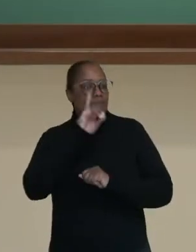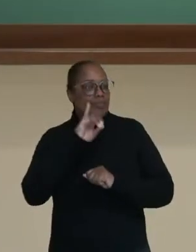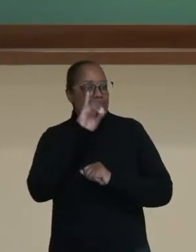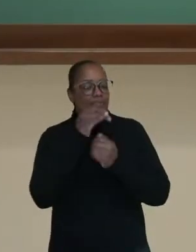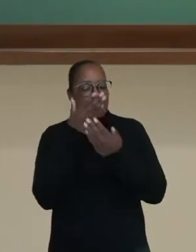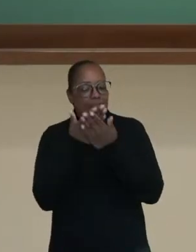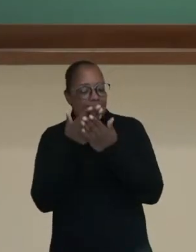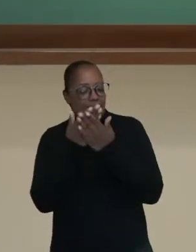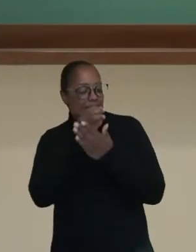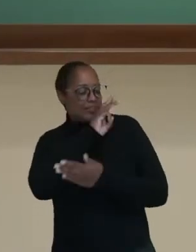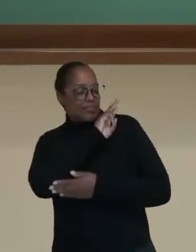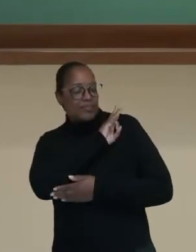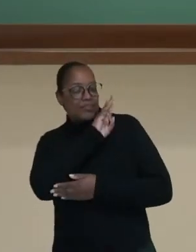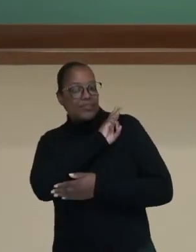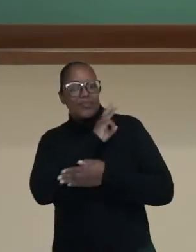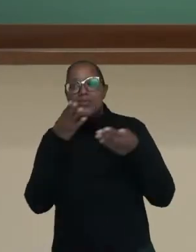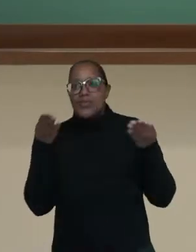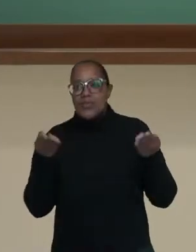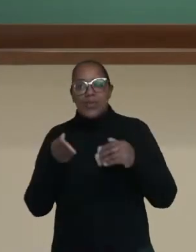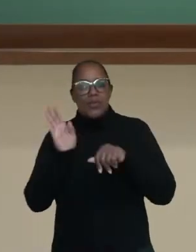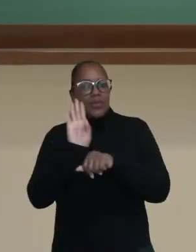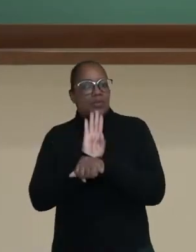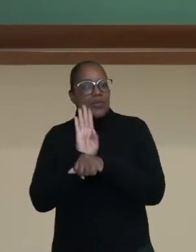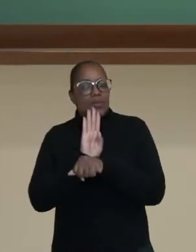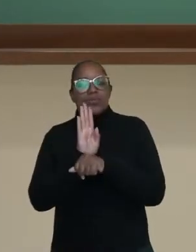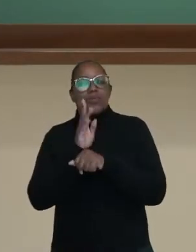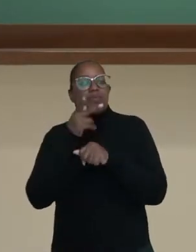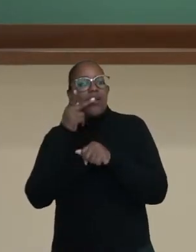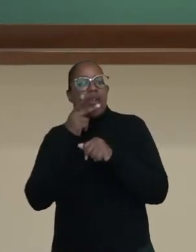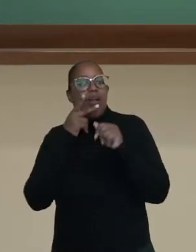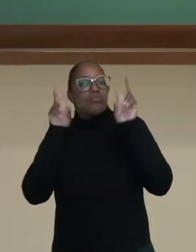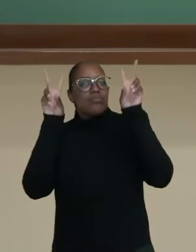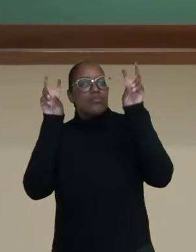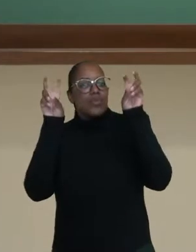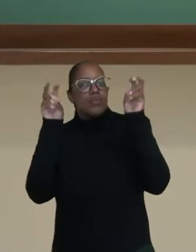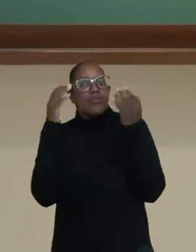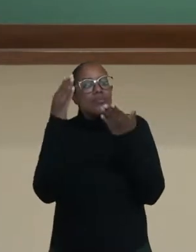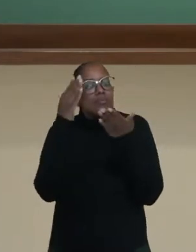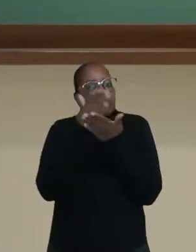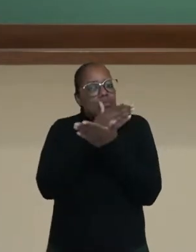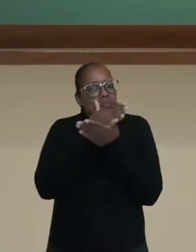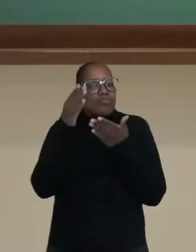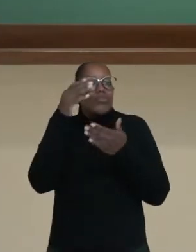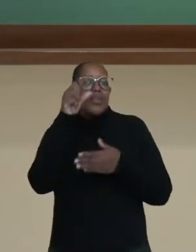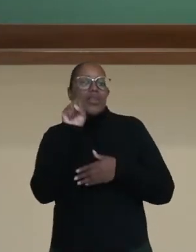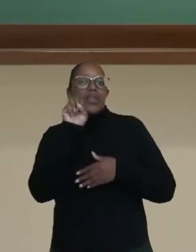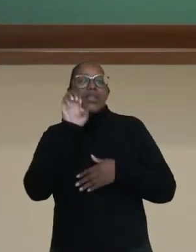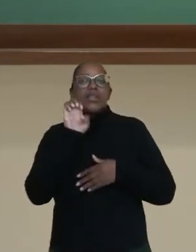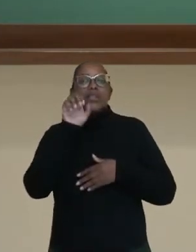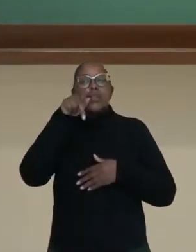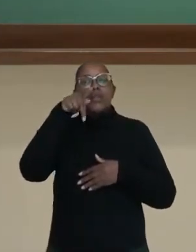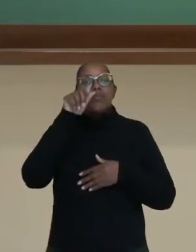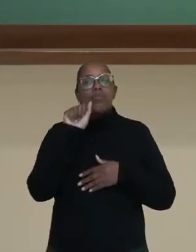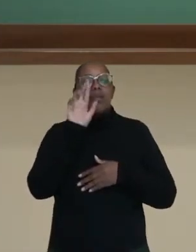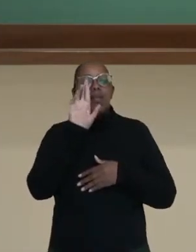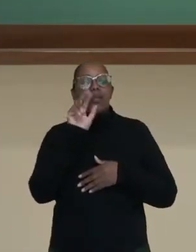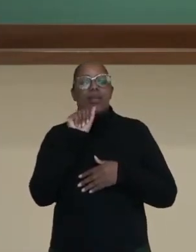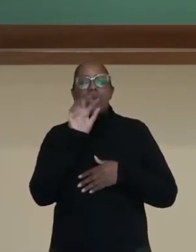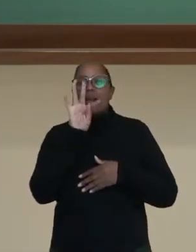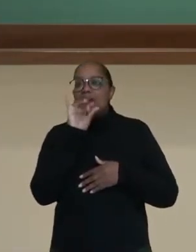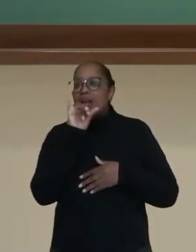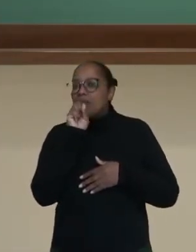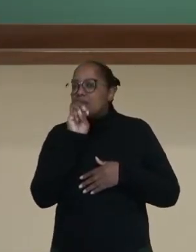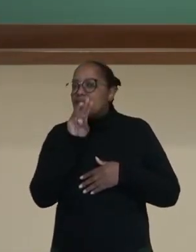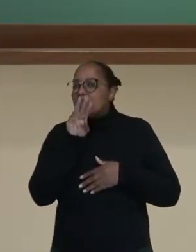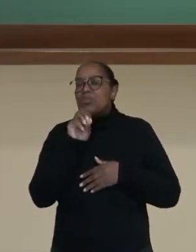Olá, estudantes da terceira série. Nesse vídeo vamos falar sobre separatismo. Dentro dessa característica é importante evidenciarmos, obviamente, o